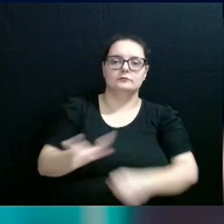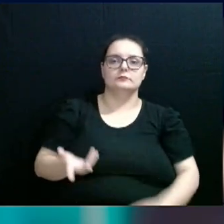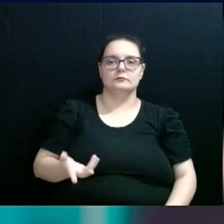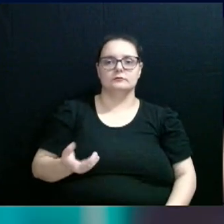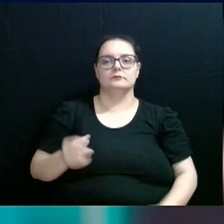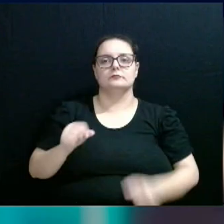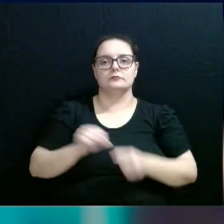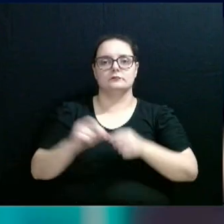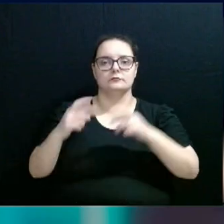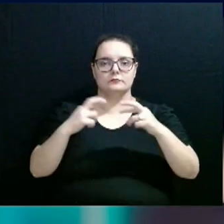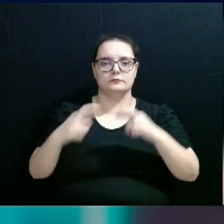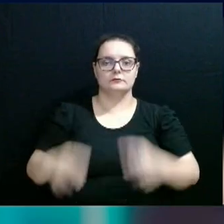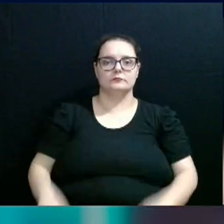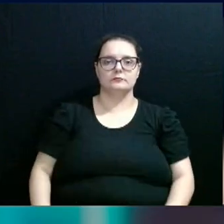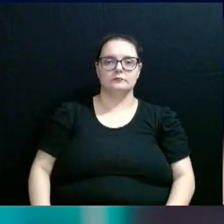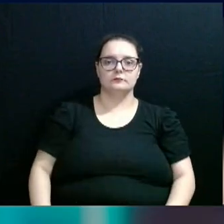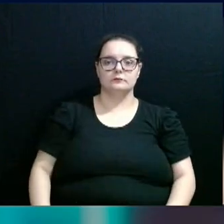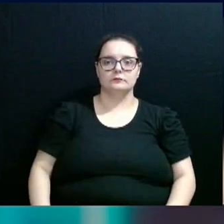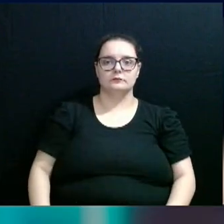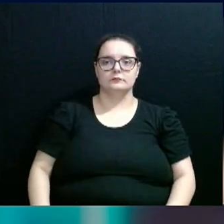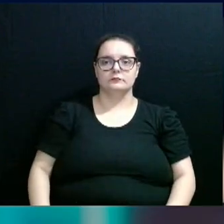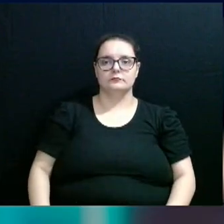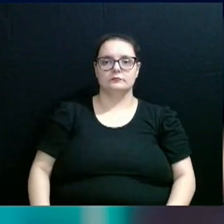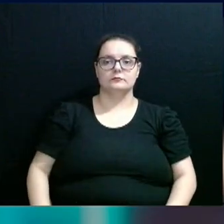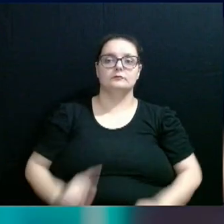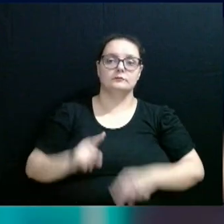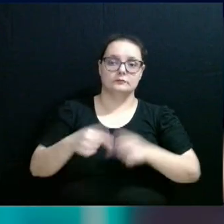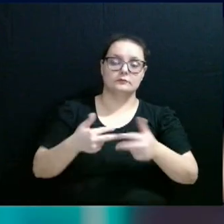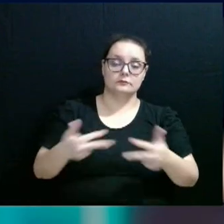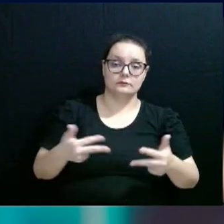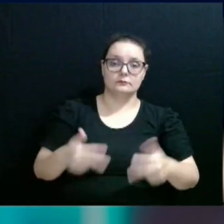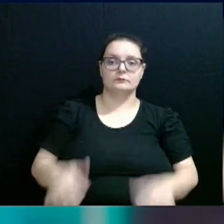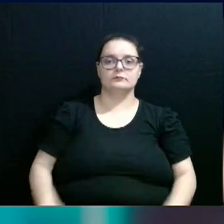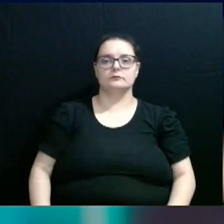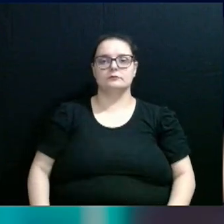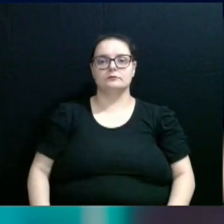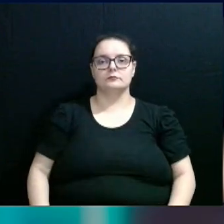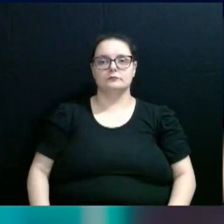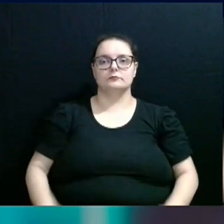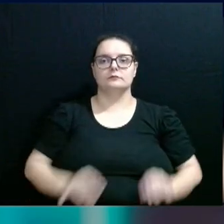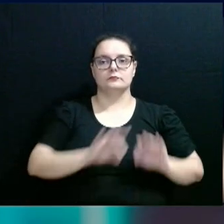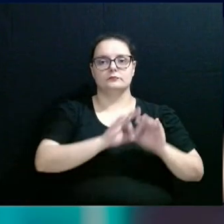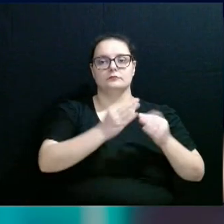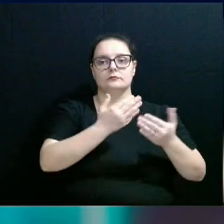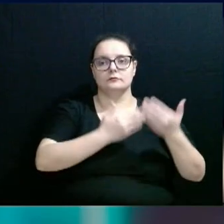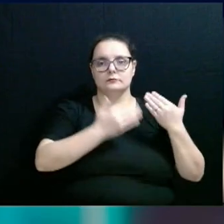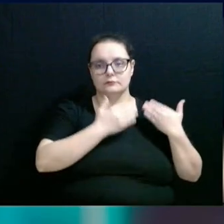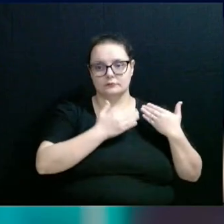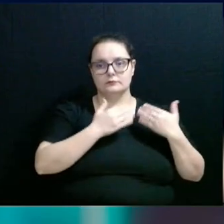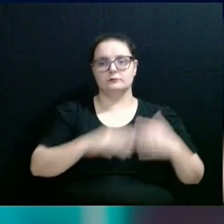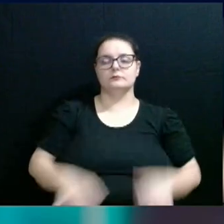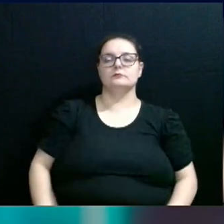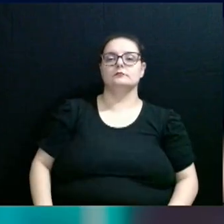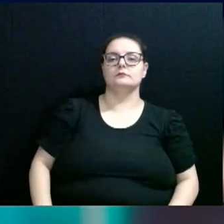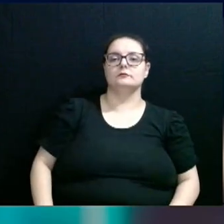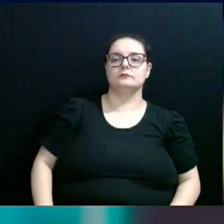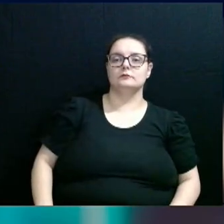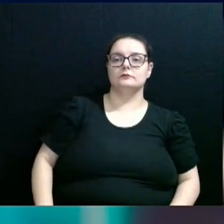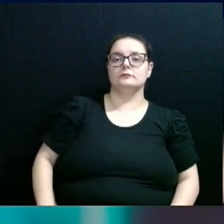investigação. Outro fator importante, né, descendência afrodescendente. No Brasil, a gente tem